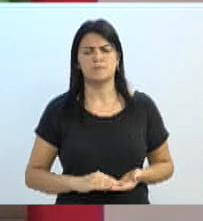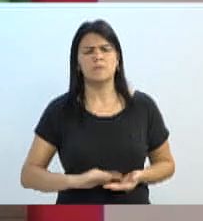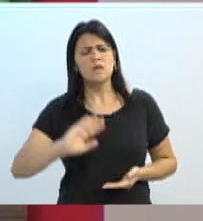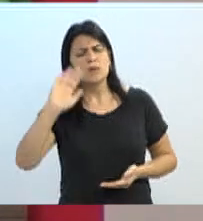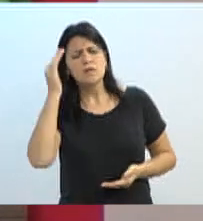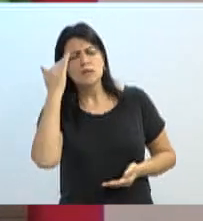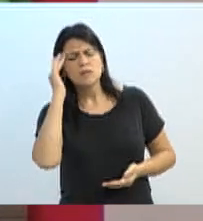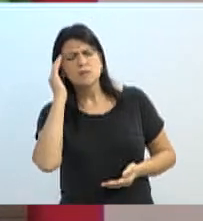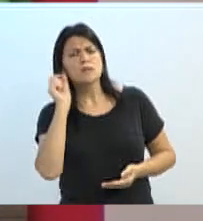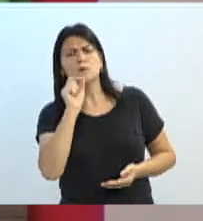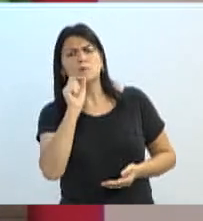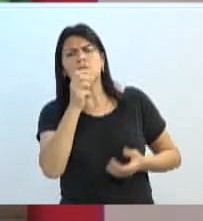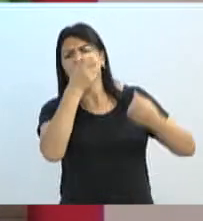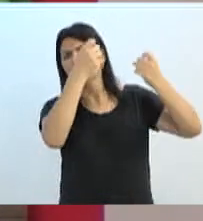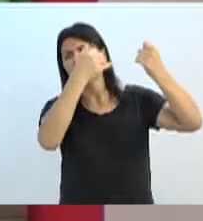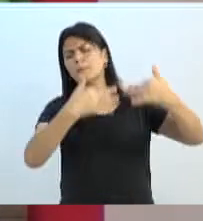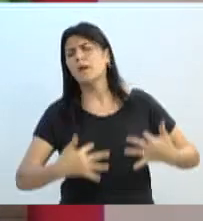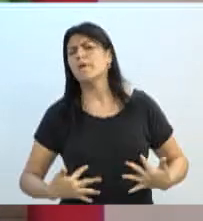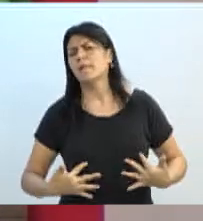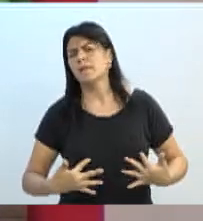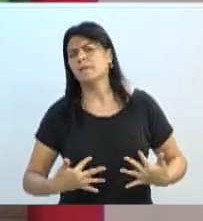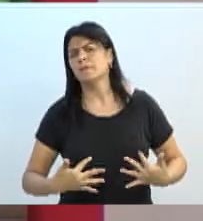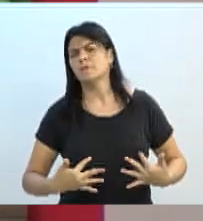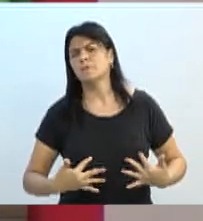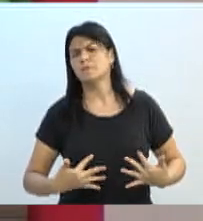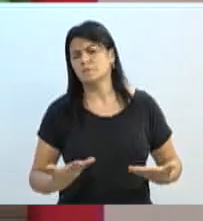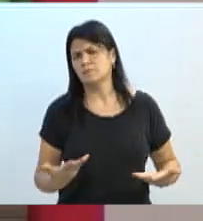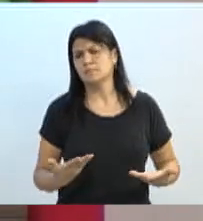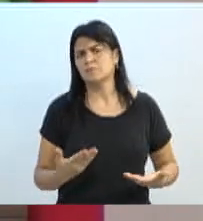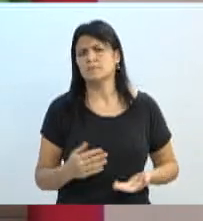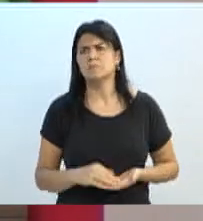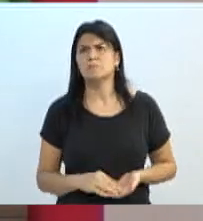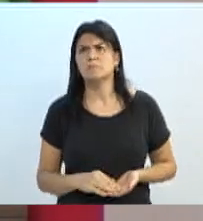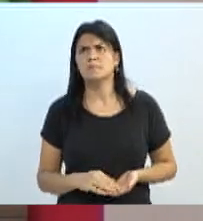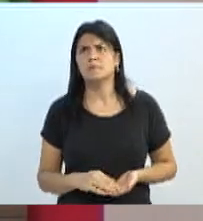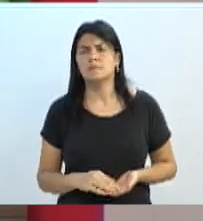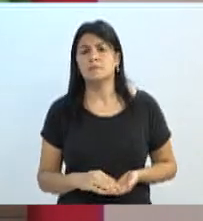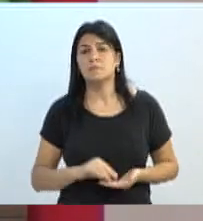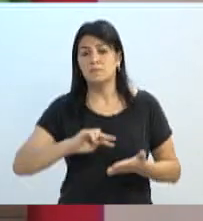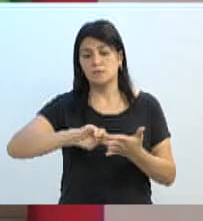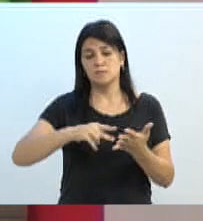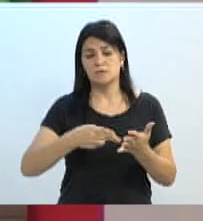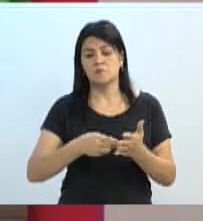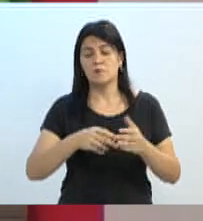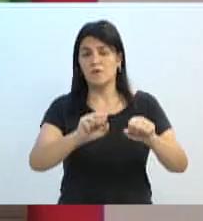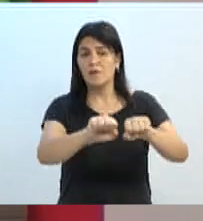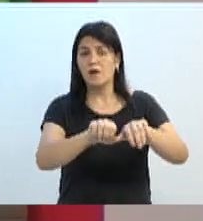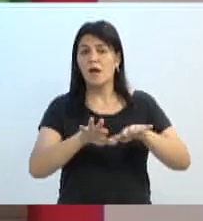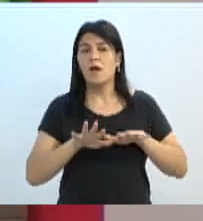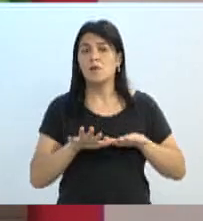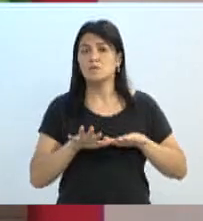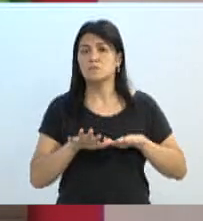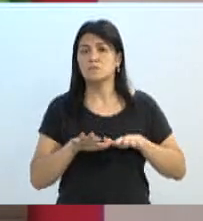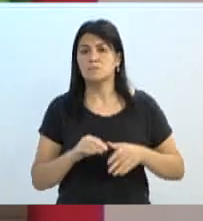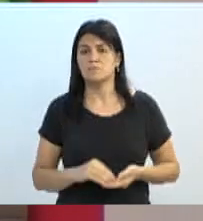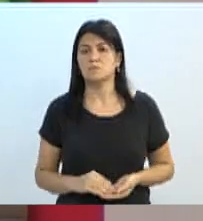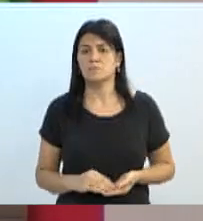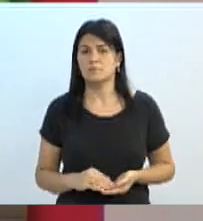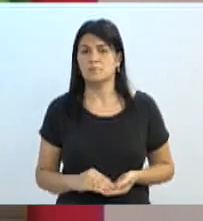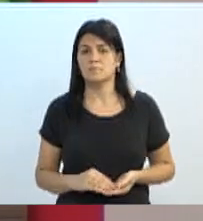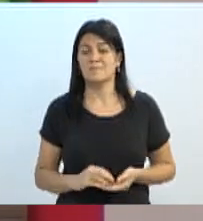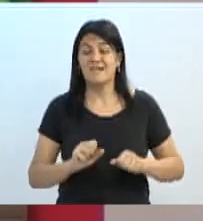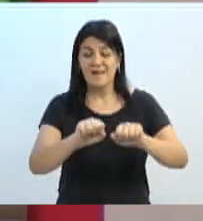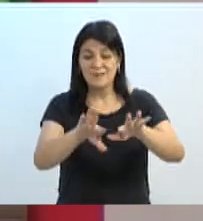entender sobre o que fala ou sobre o que alega. Isso é uma audição. A audiência pública, então,